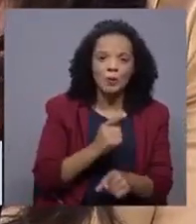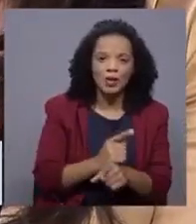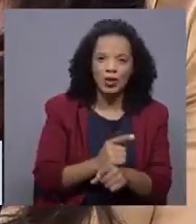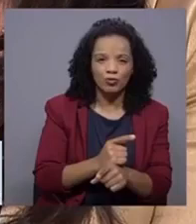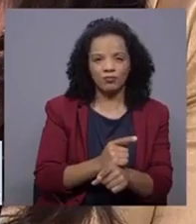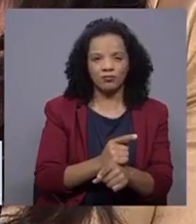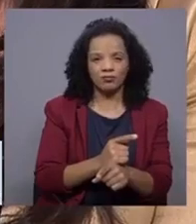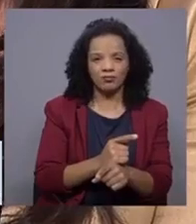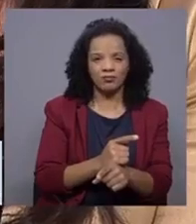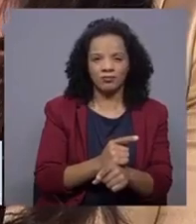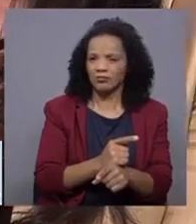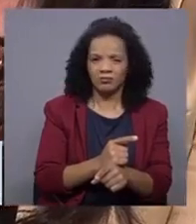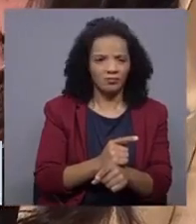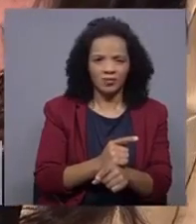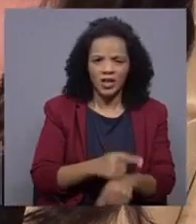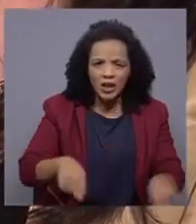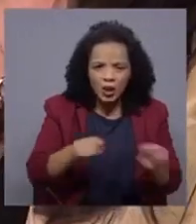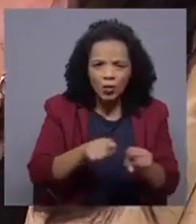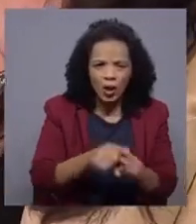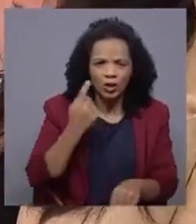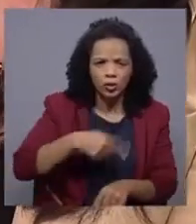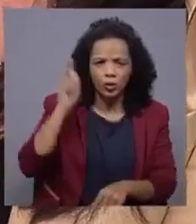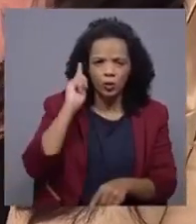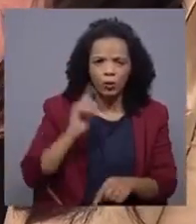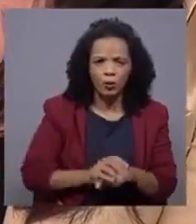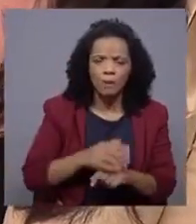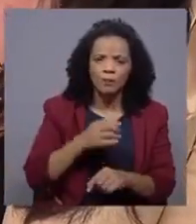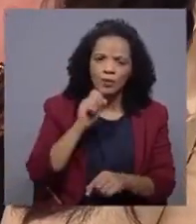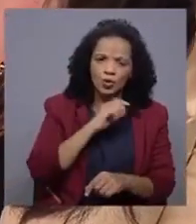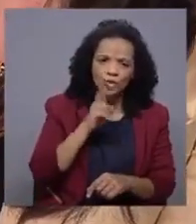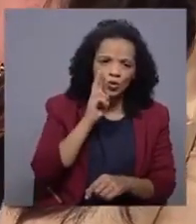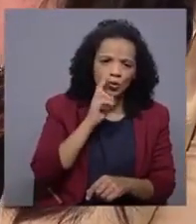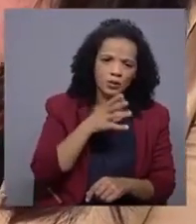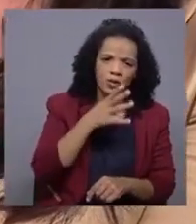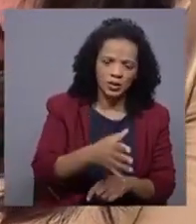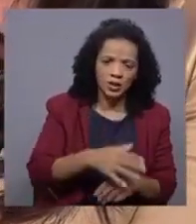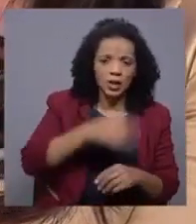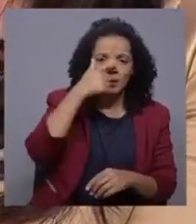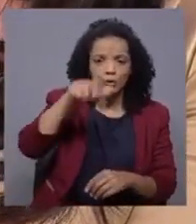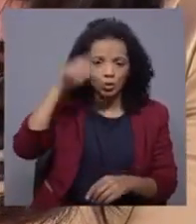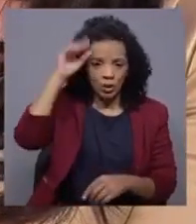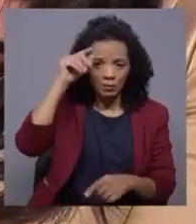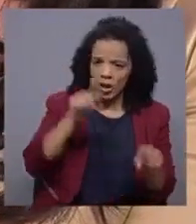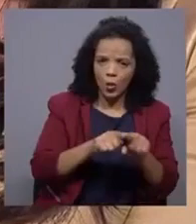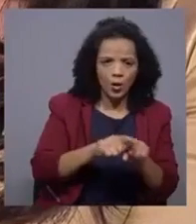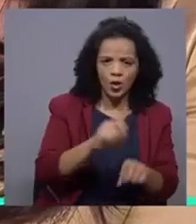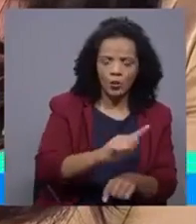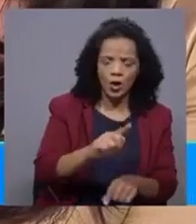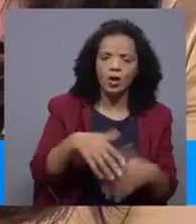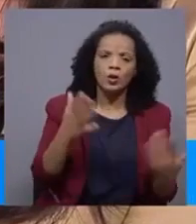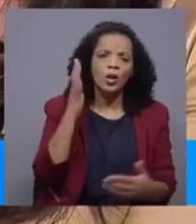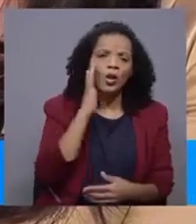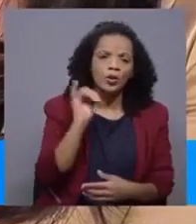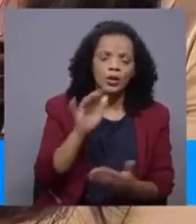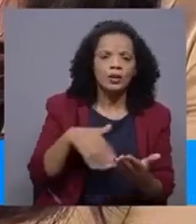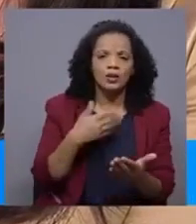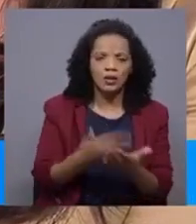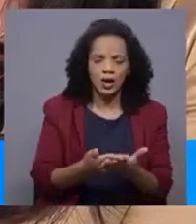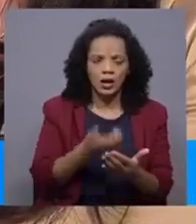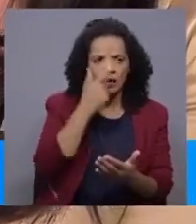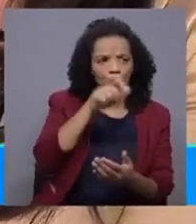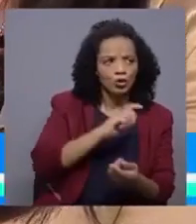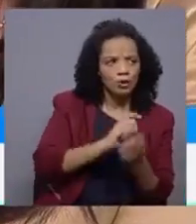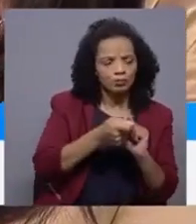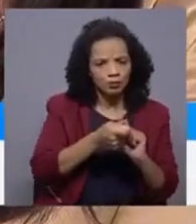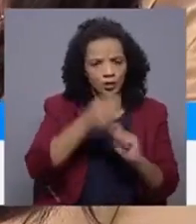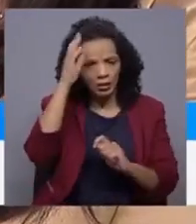prisma, em pé de igualdade. E não são iguais, Inês Sousa Real. Permitam-me dizer, os animais e as pessoas não são iguais. Por isso, não procure animalizar as